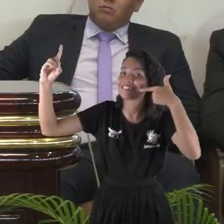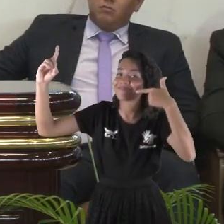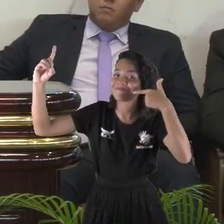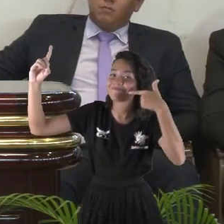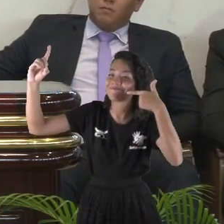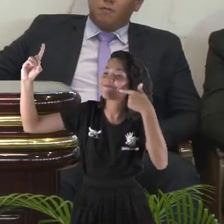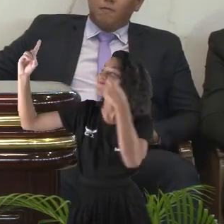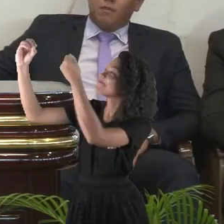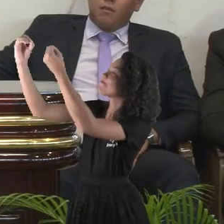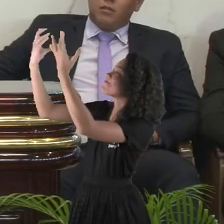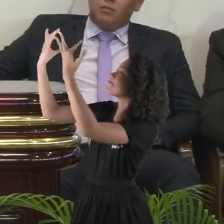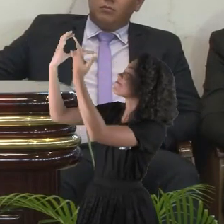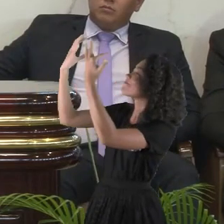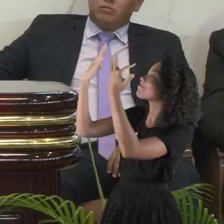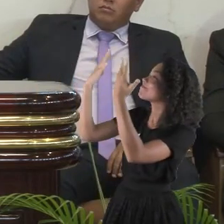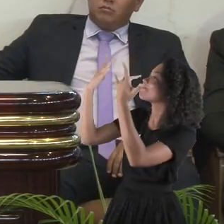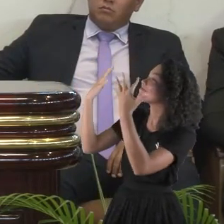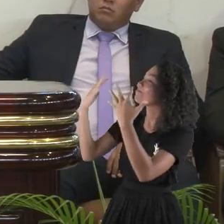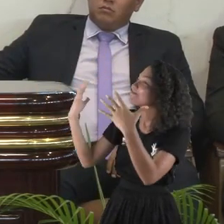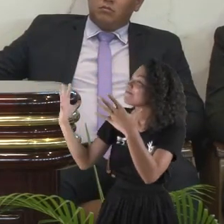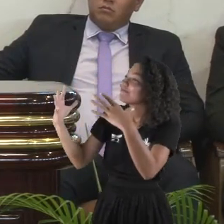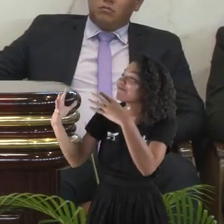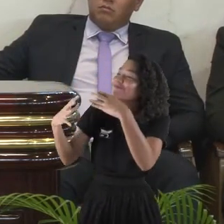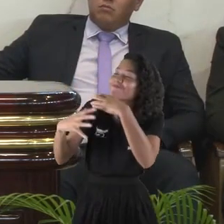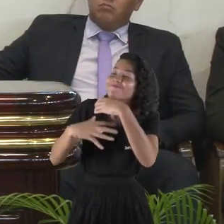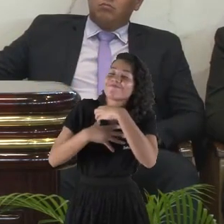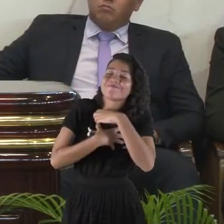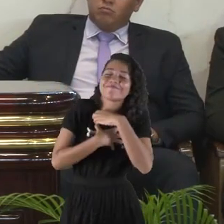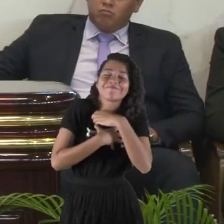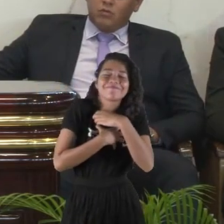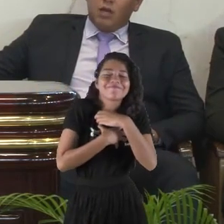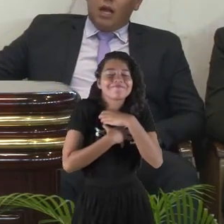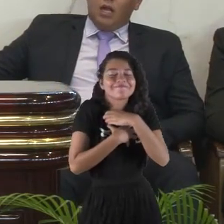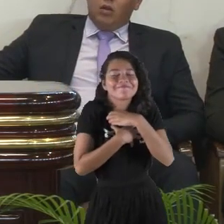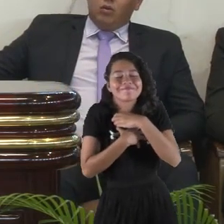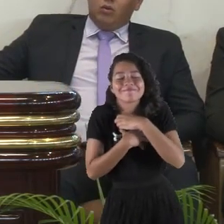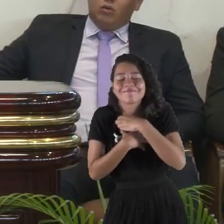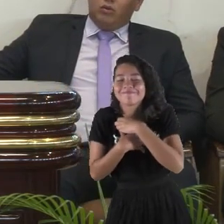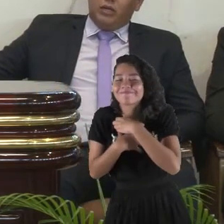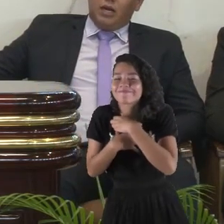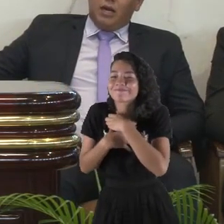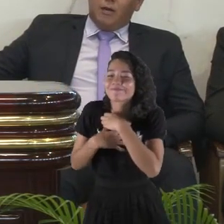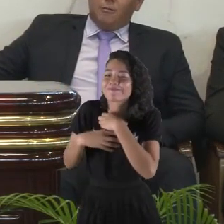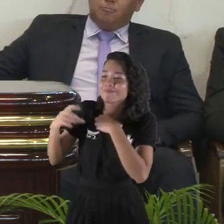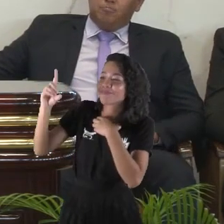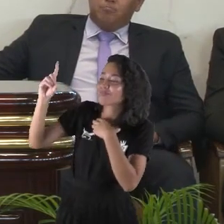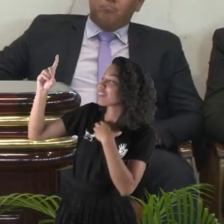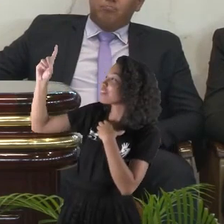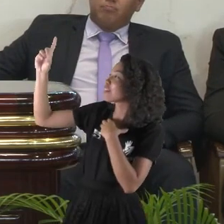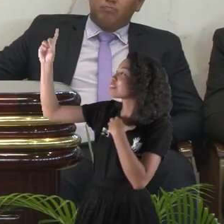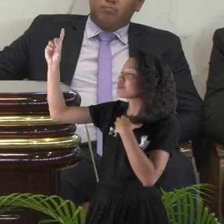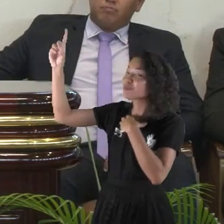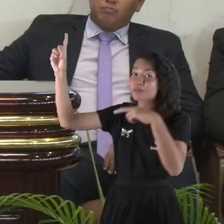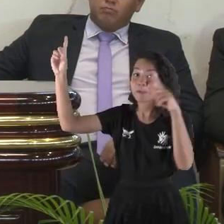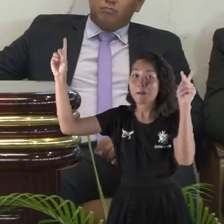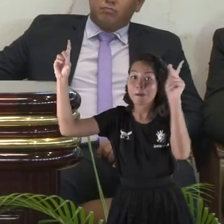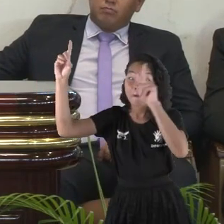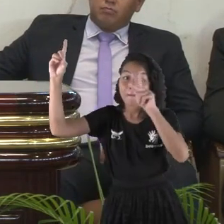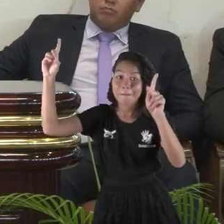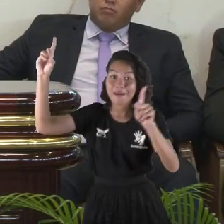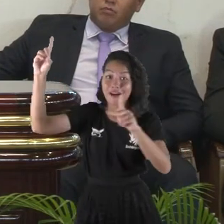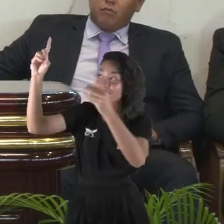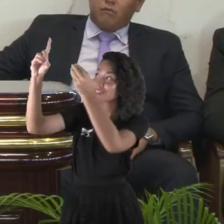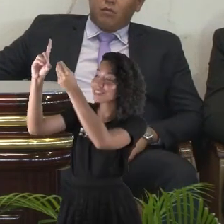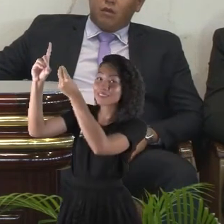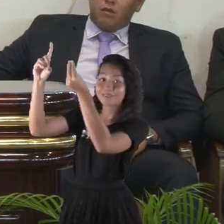conceda sua graça e te dê